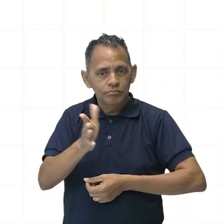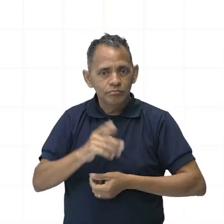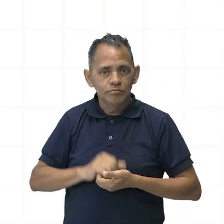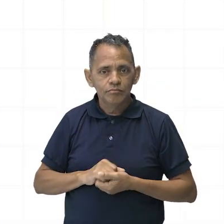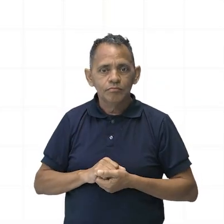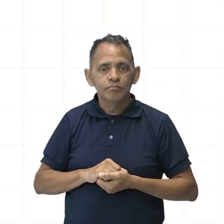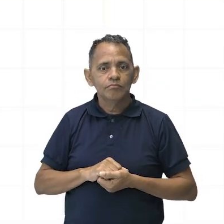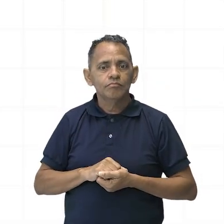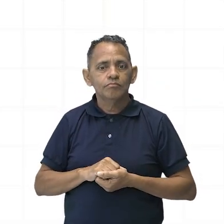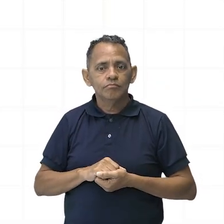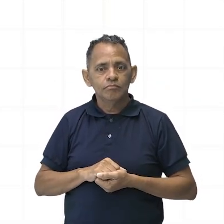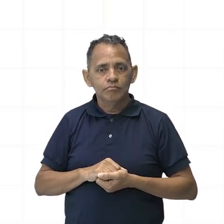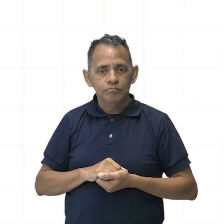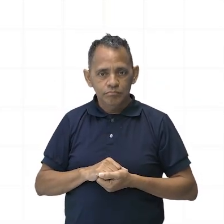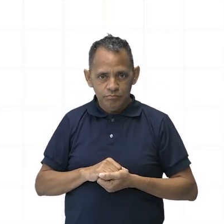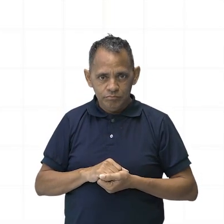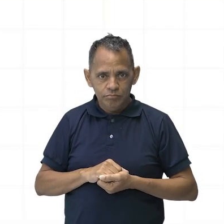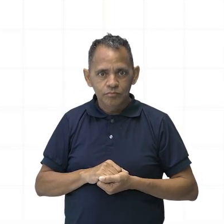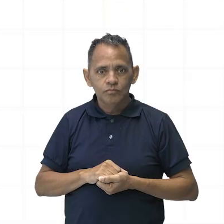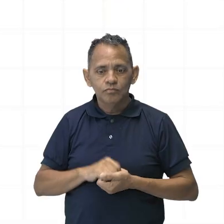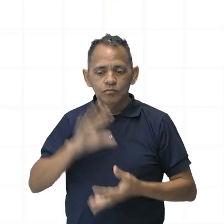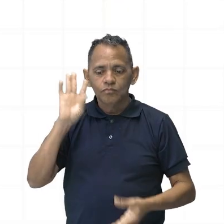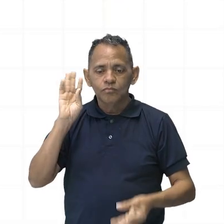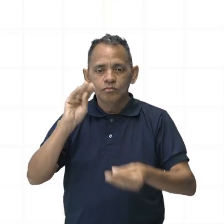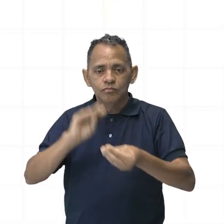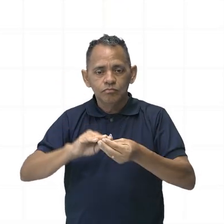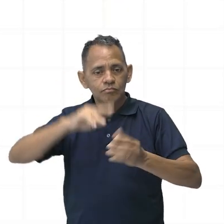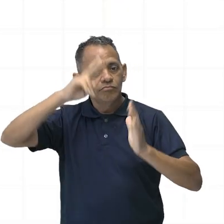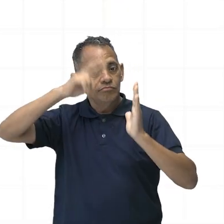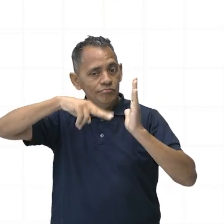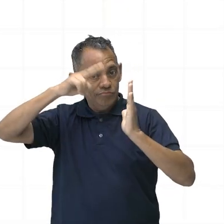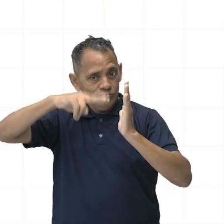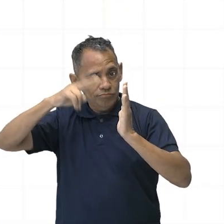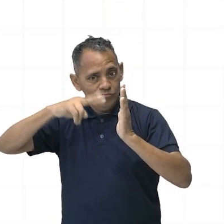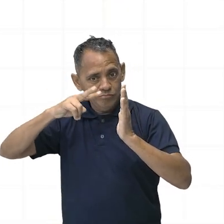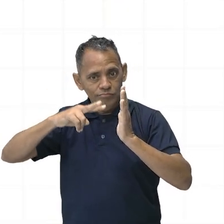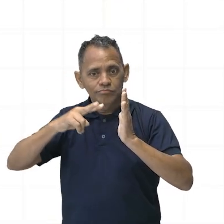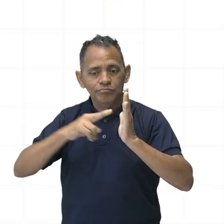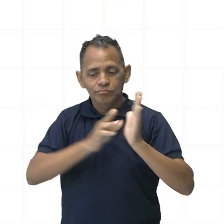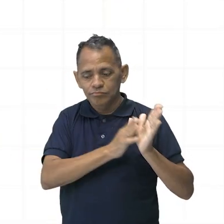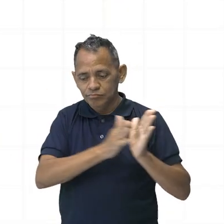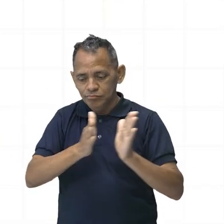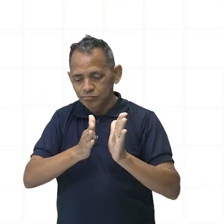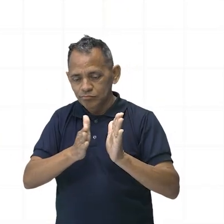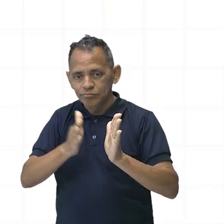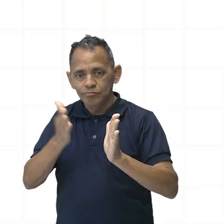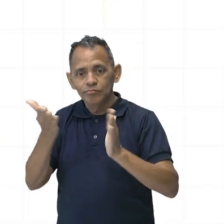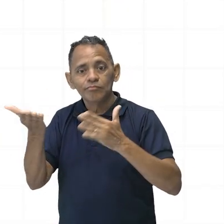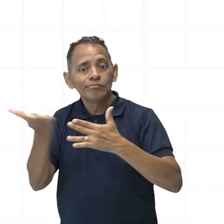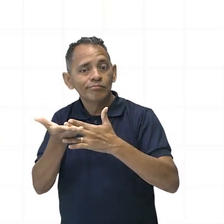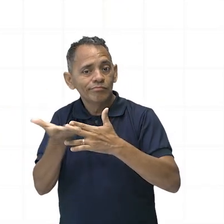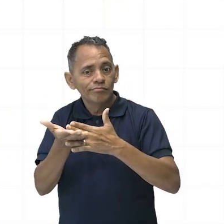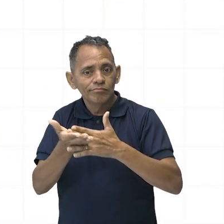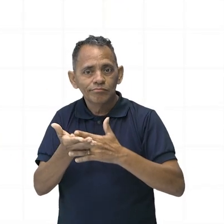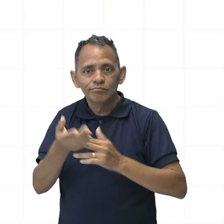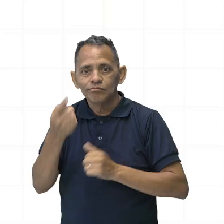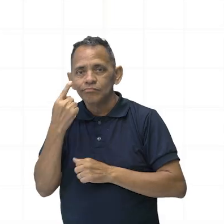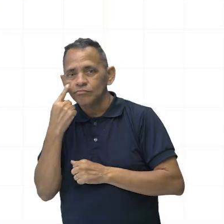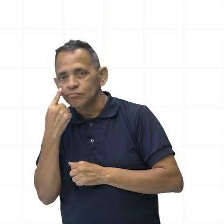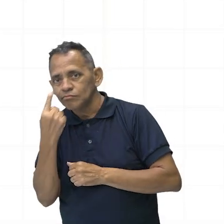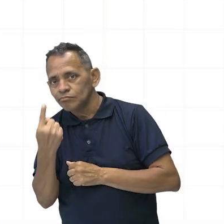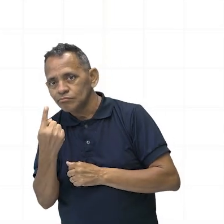resumir essa leitura a intervalos. Então, só de olhar, eu consigo imaginar